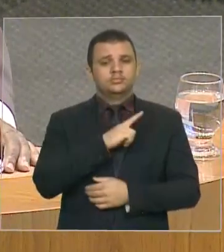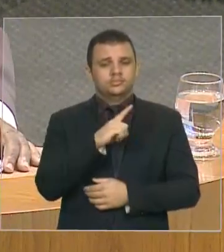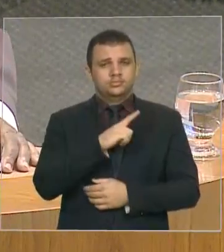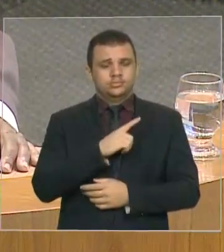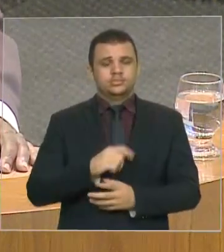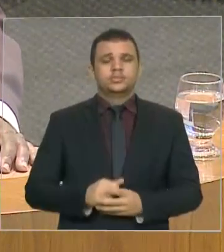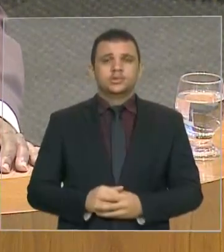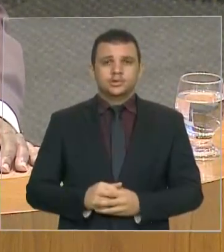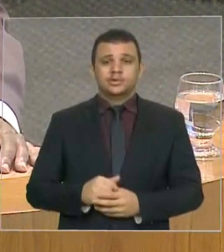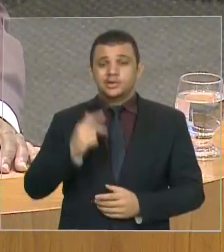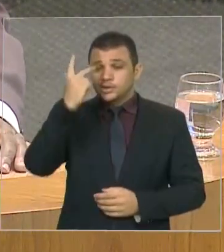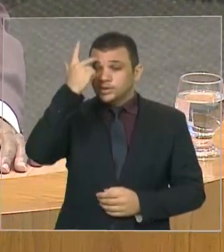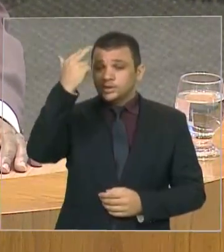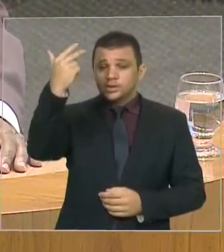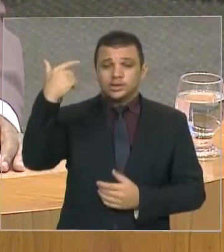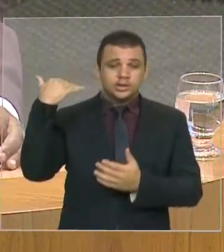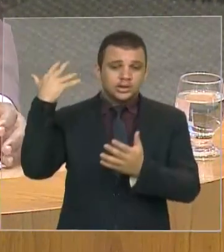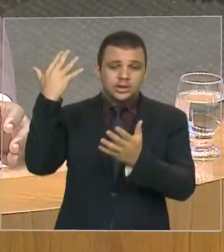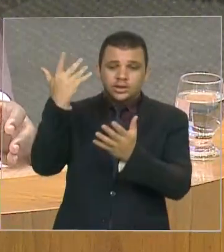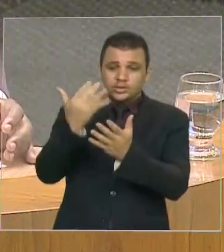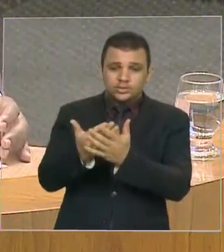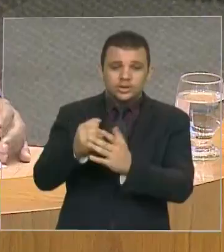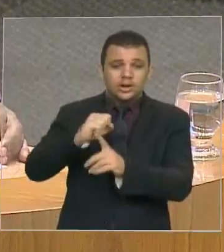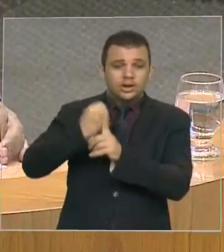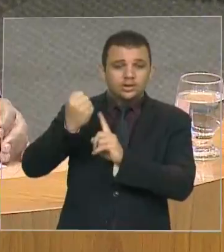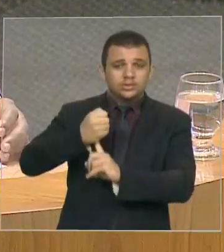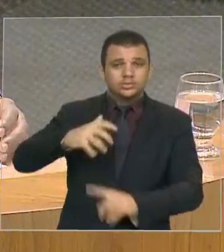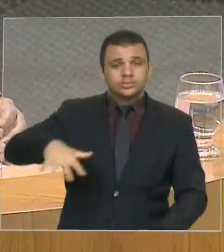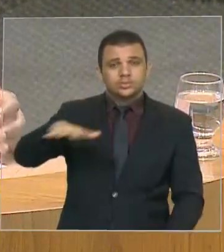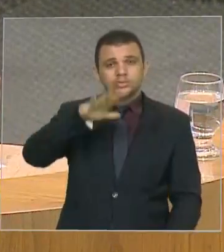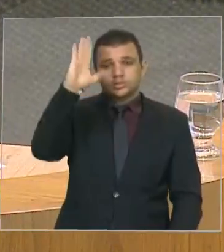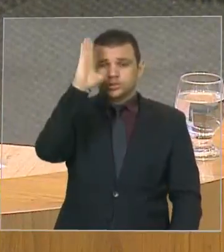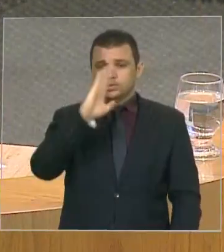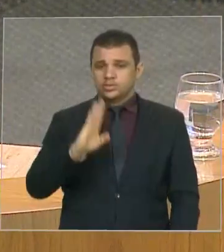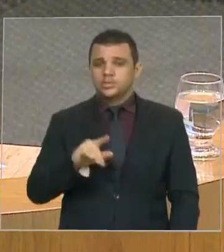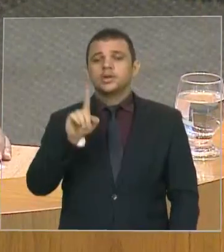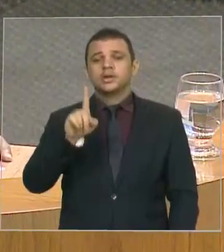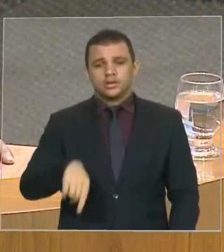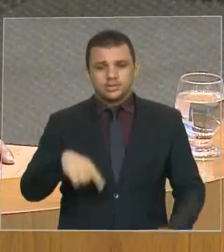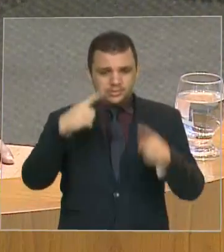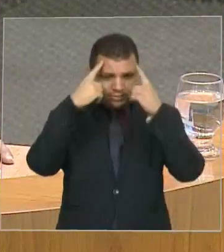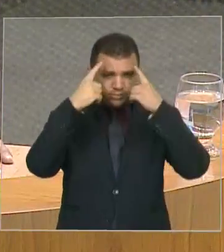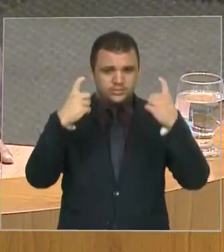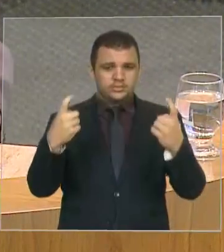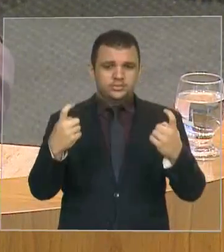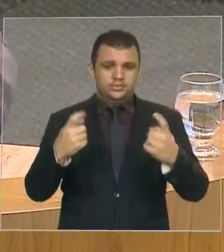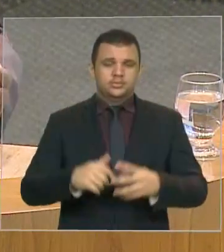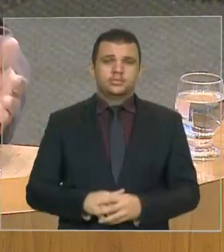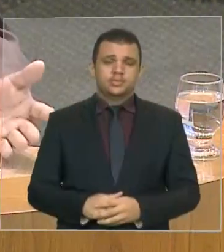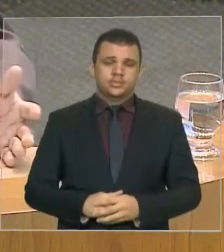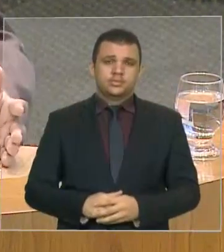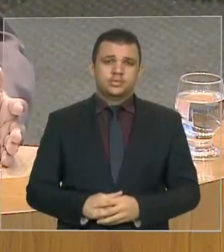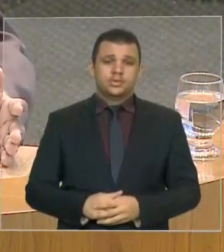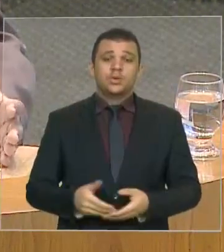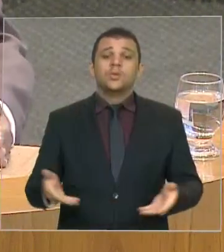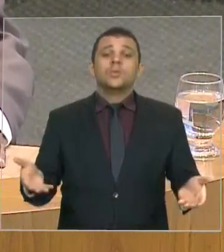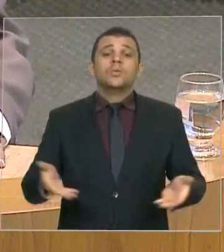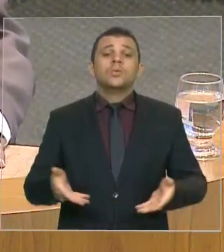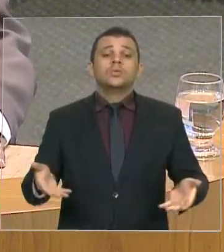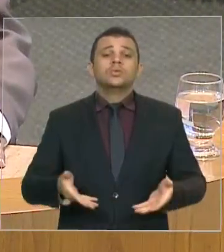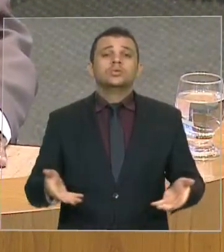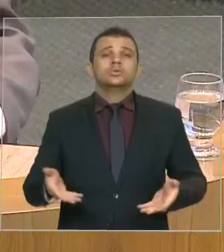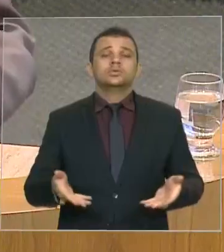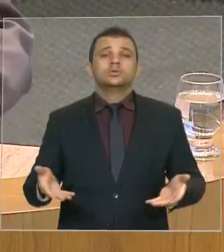é violenta. E nós vivemos hoje, historicamente, o discurso da